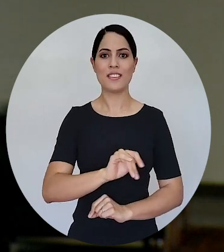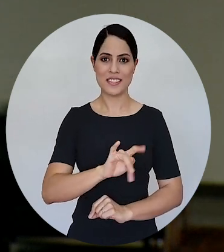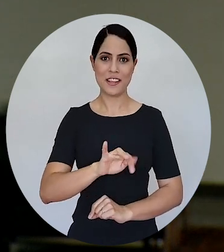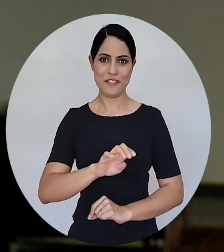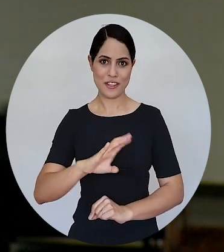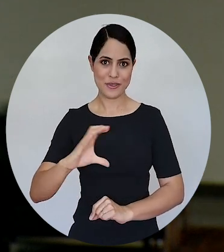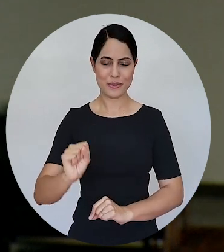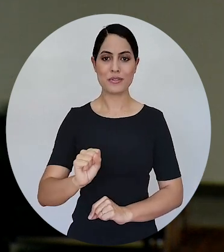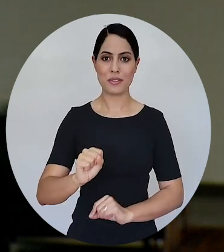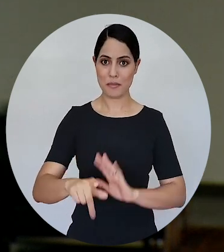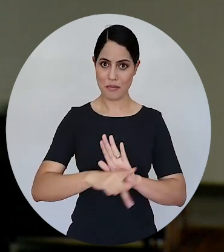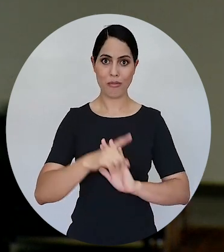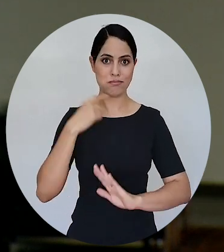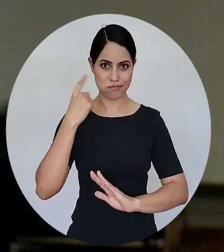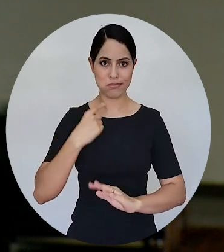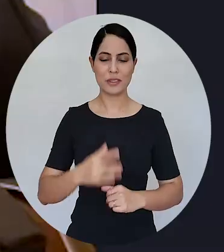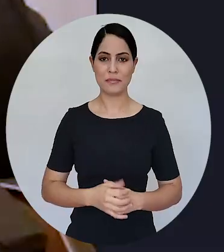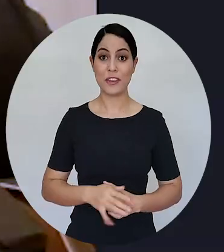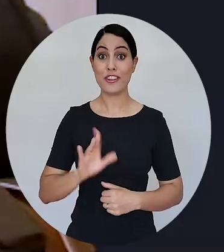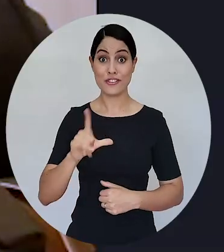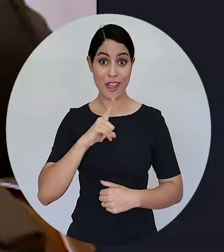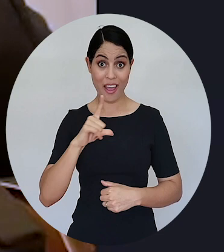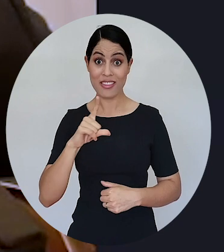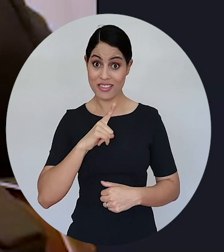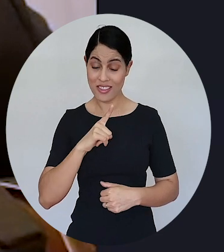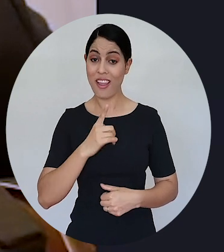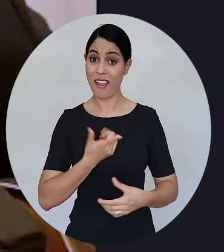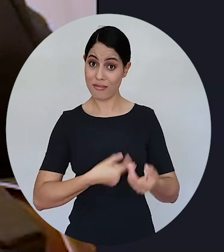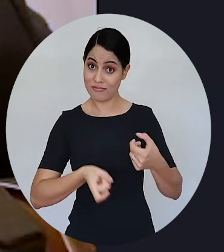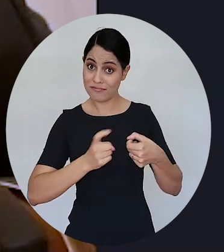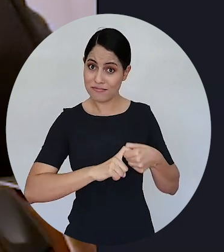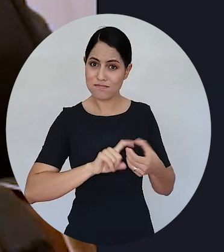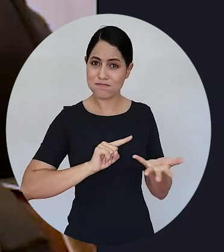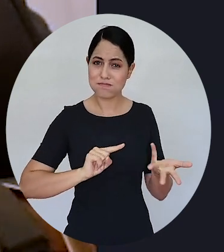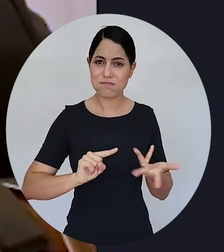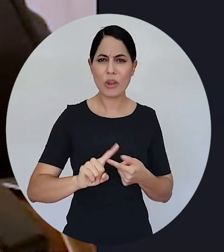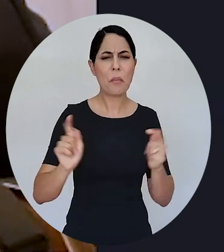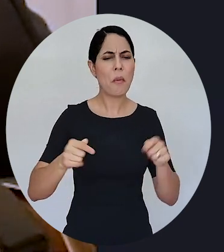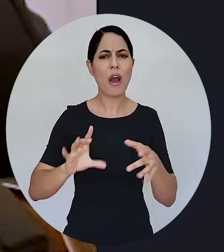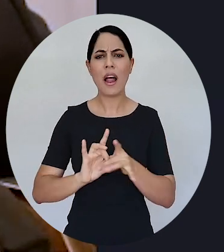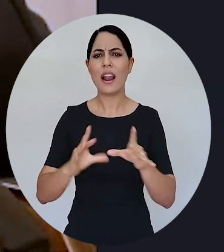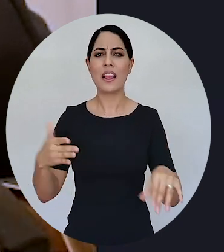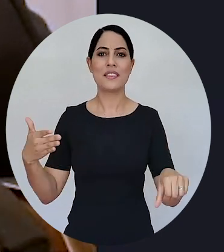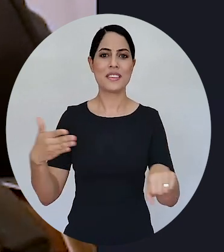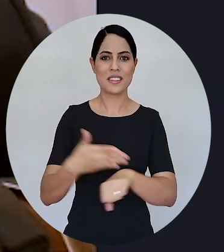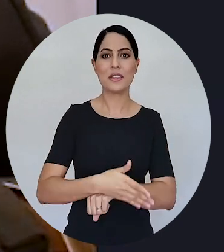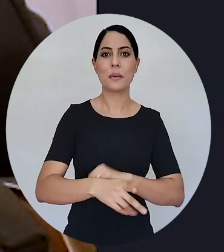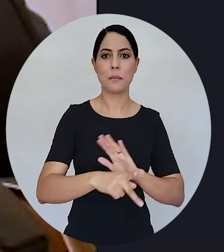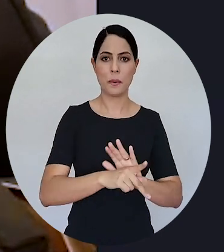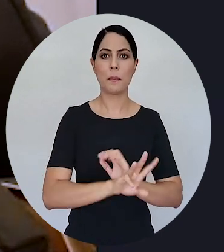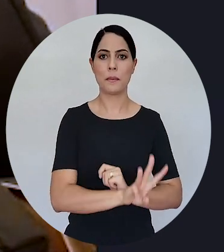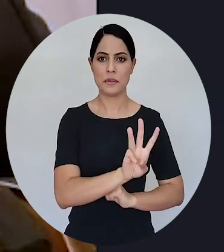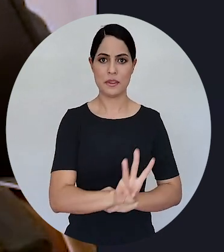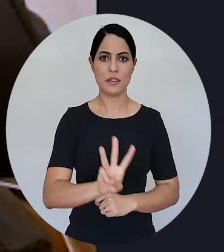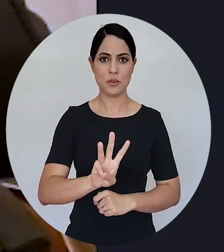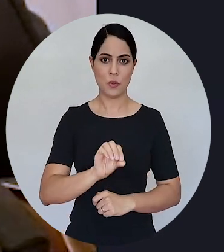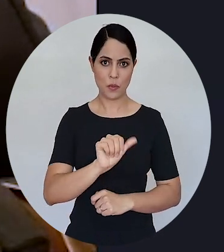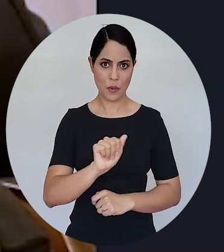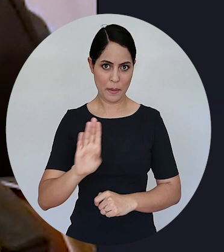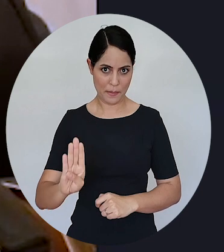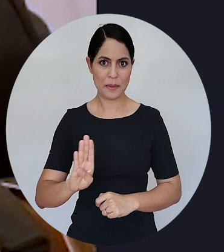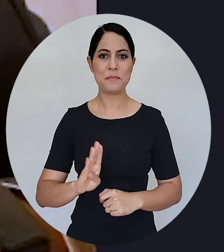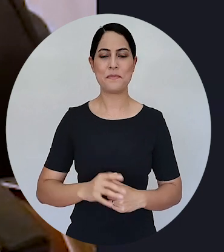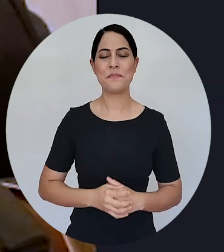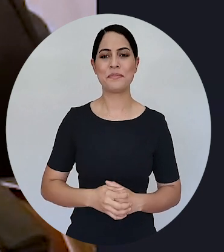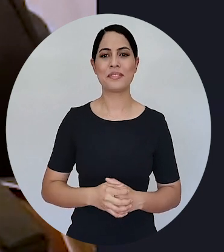Serviços aos Advogados. Nós temos já convênios históricos que podem ser acessados através do Clube de Serviços, no